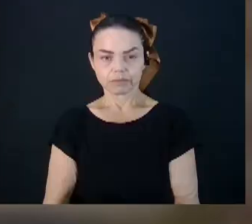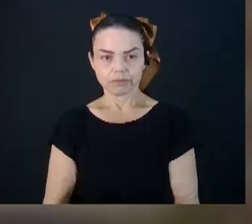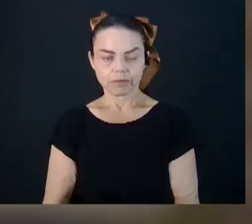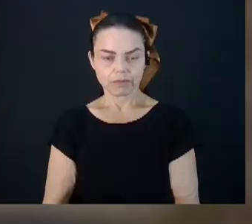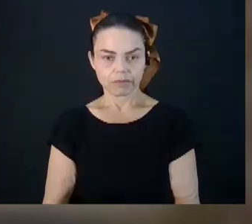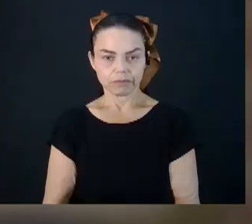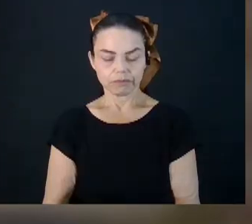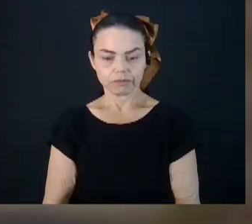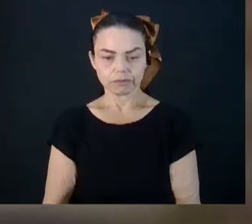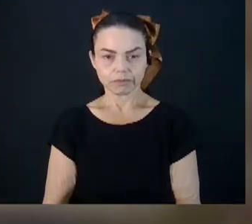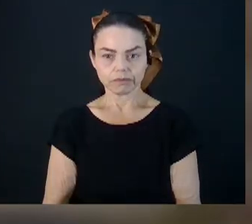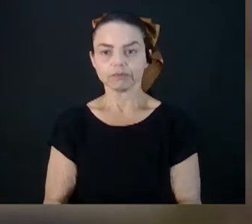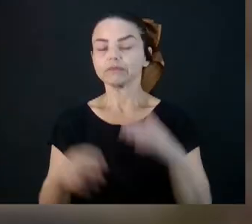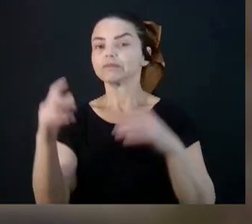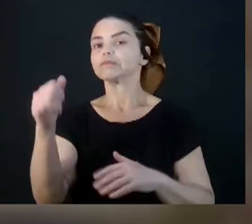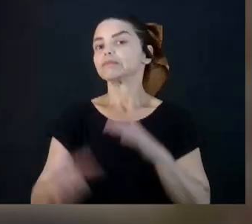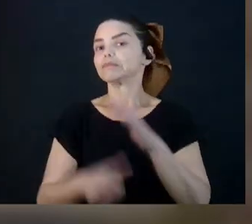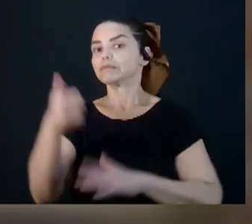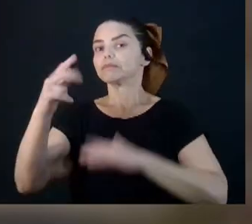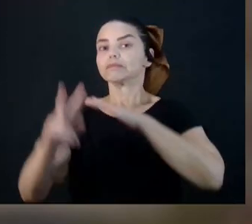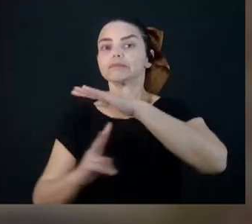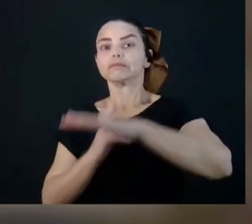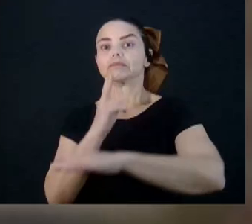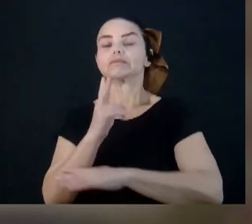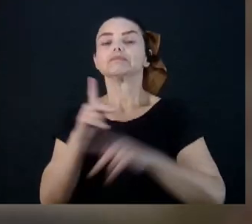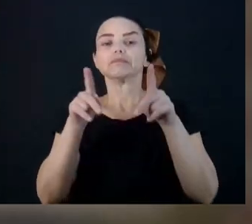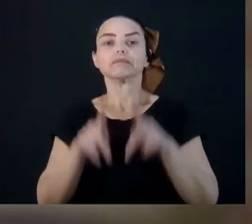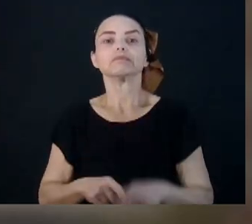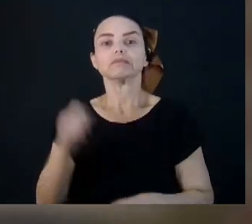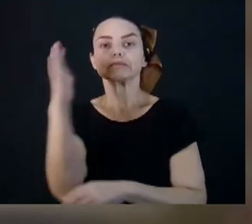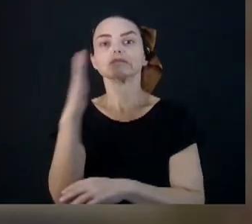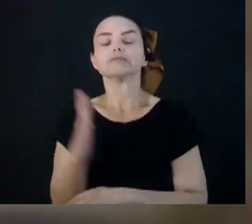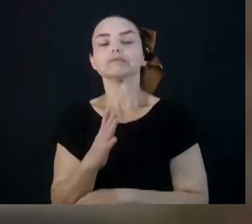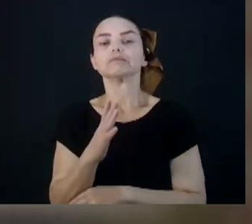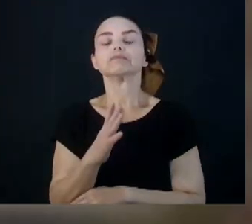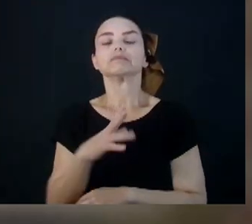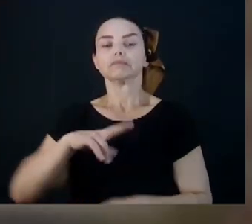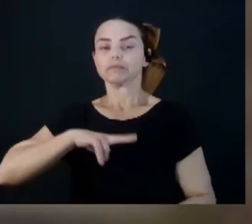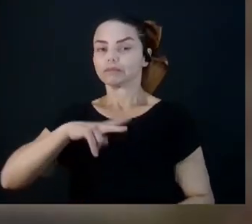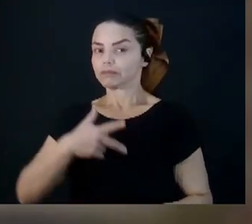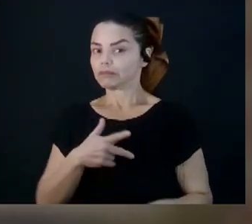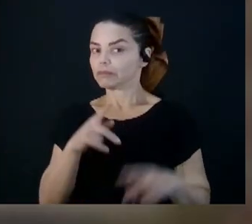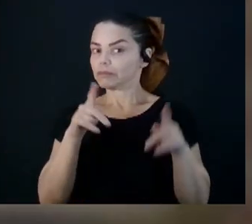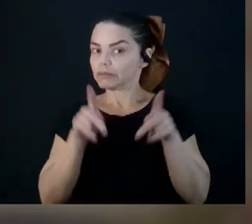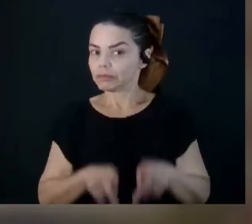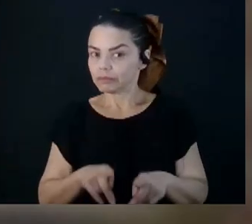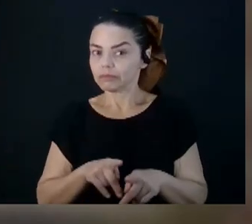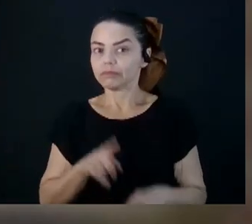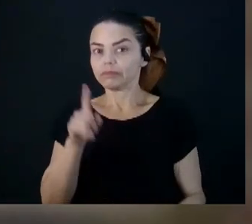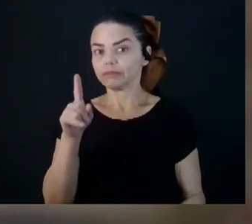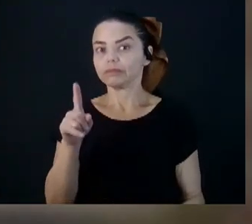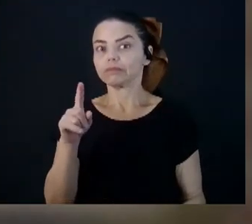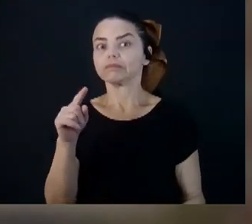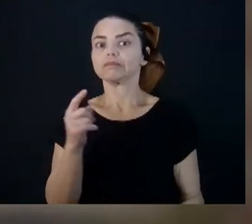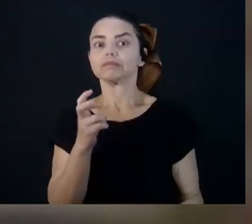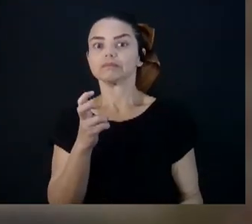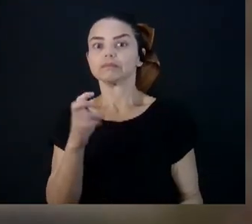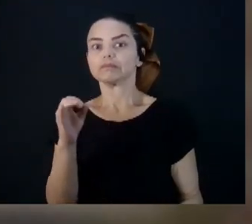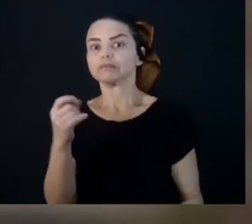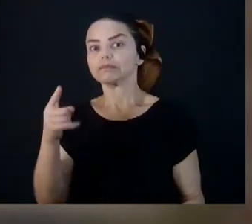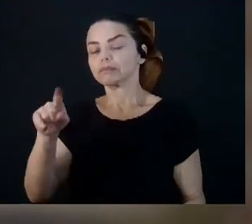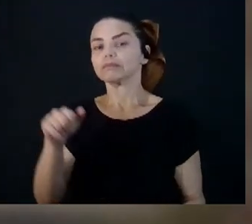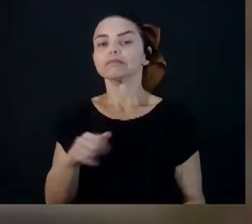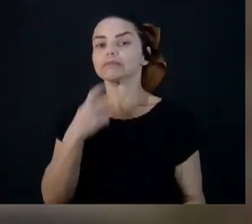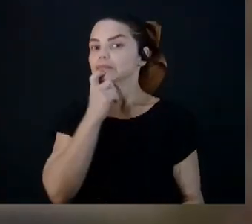Os primeiros imigrantes a povoarem o Brasil foram os portugueses a partir de 1500. Em Campinas,